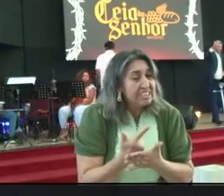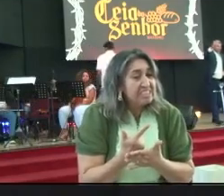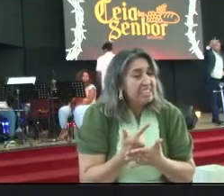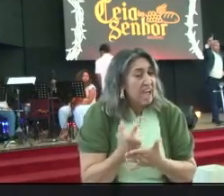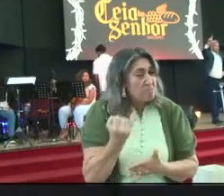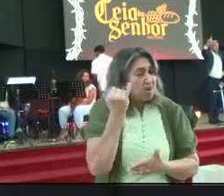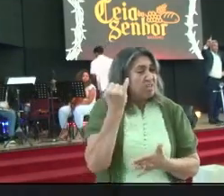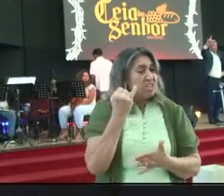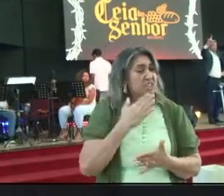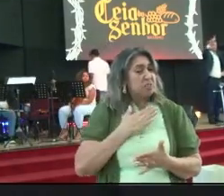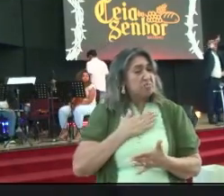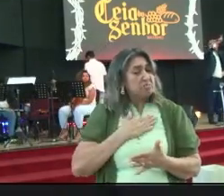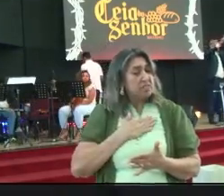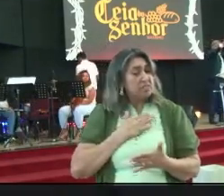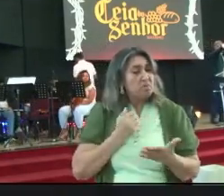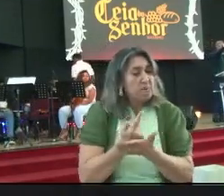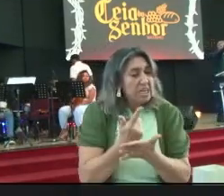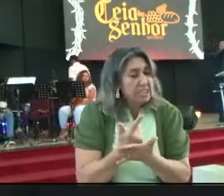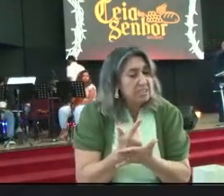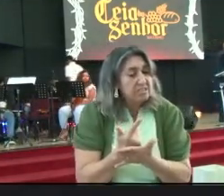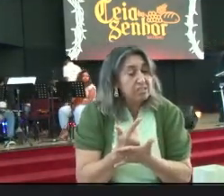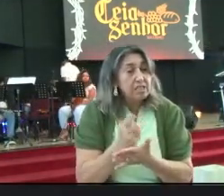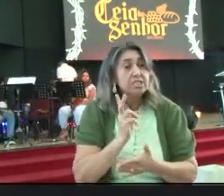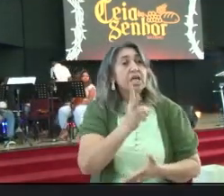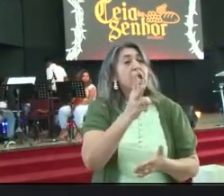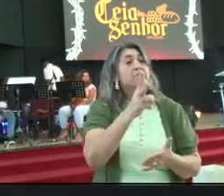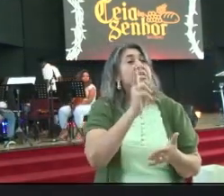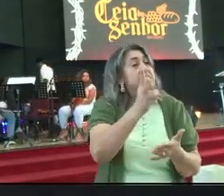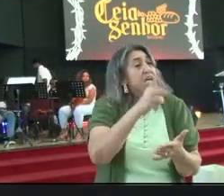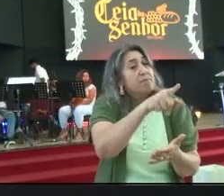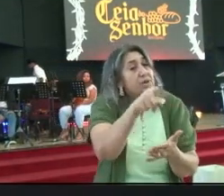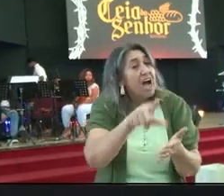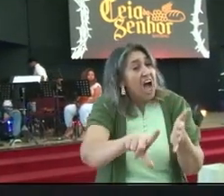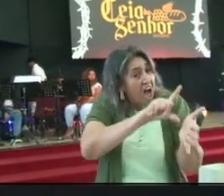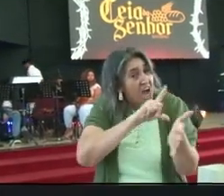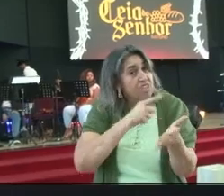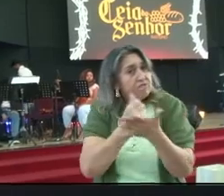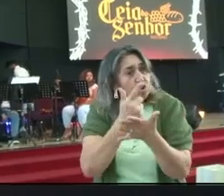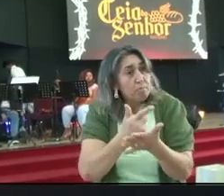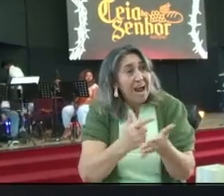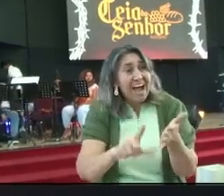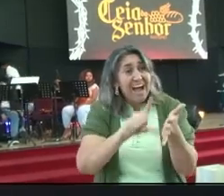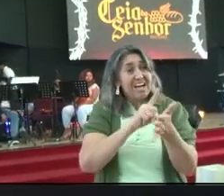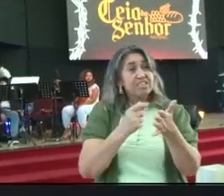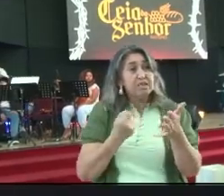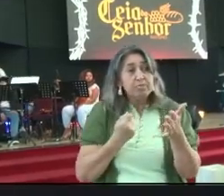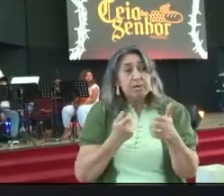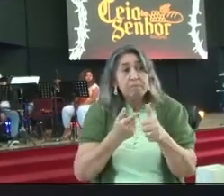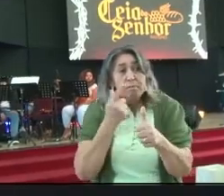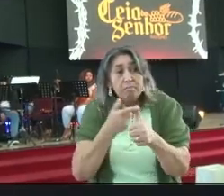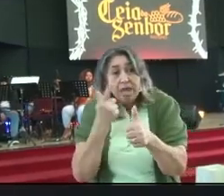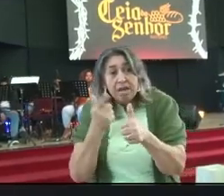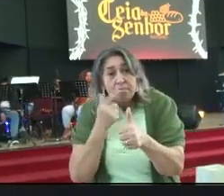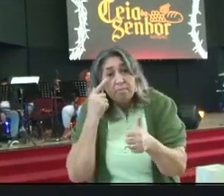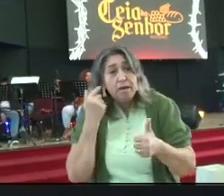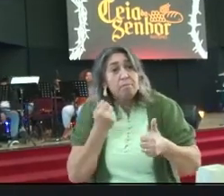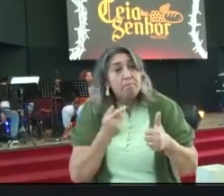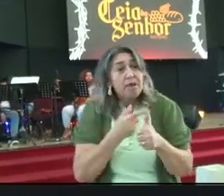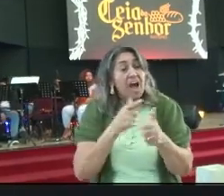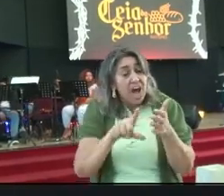comprar? Toda vez que você for comprar algo, você tem que fazer algumas perguntas. Olhe para cá. Primeira pergunta que você tem que fazer: preciso